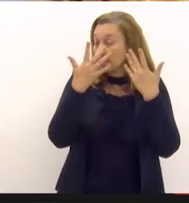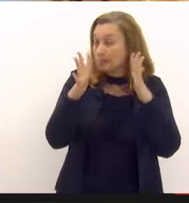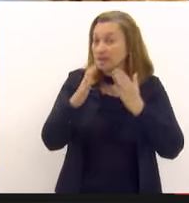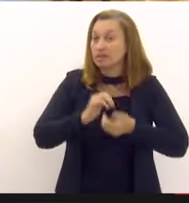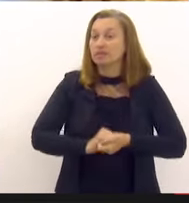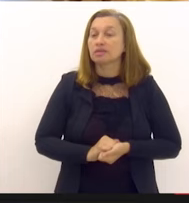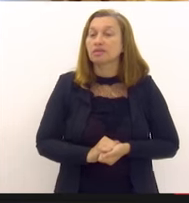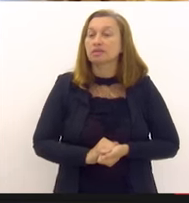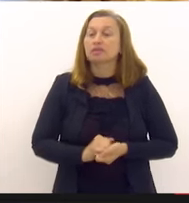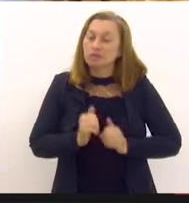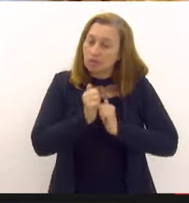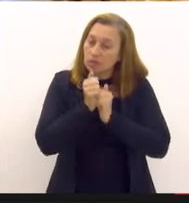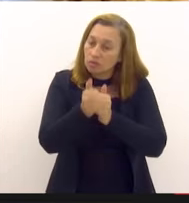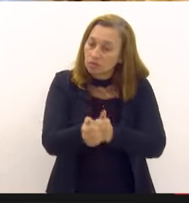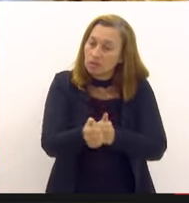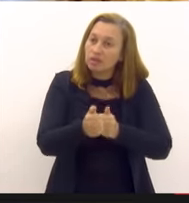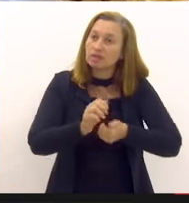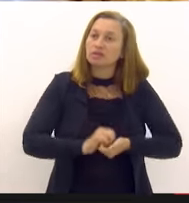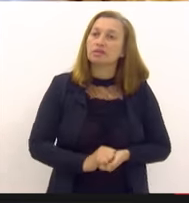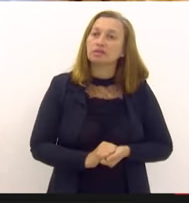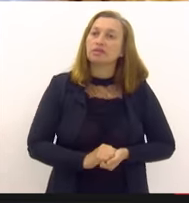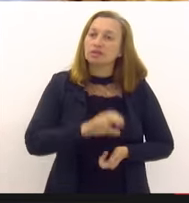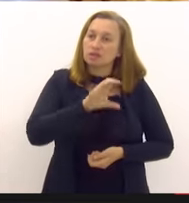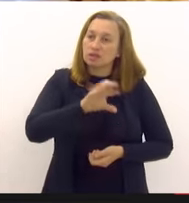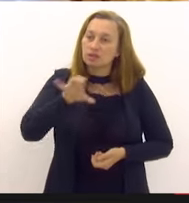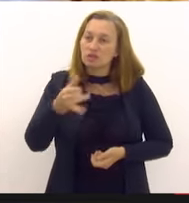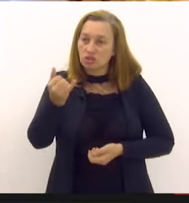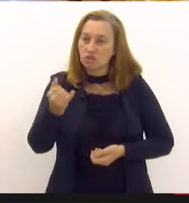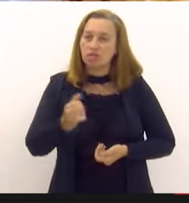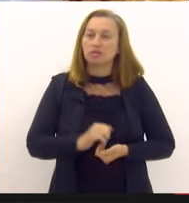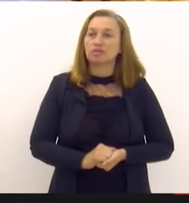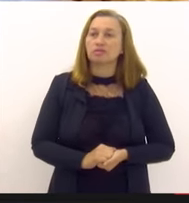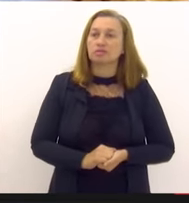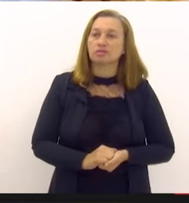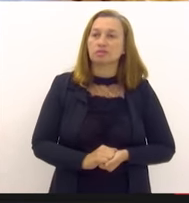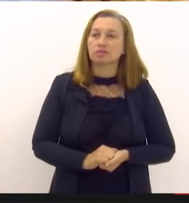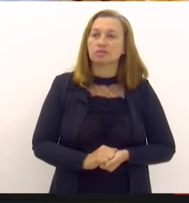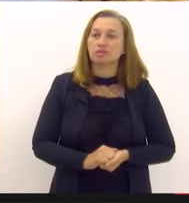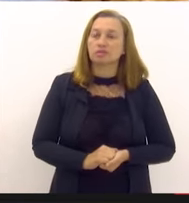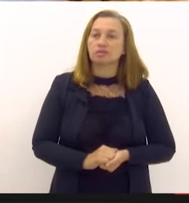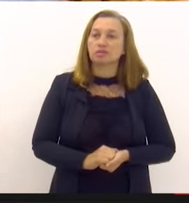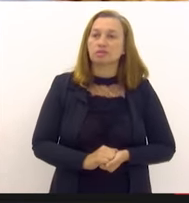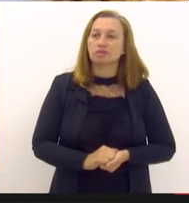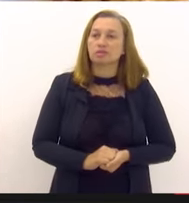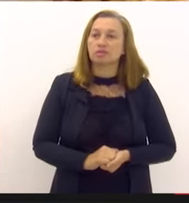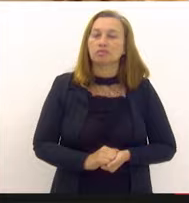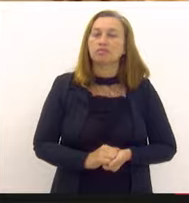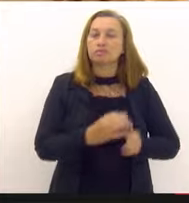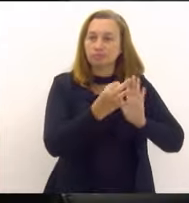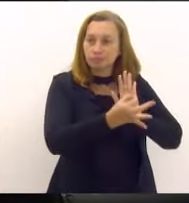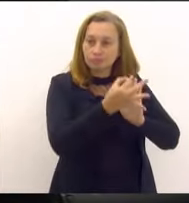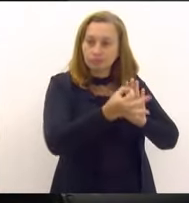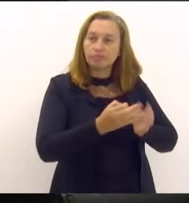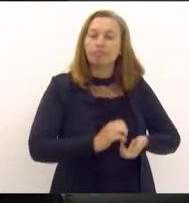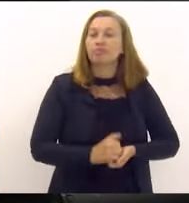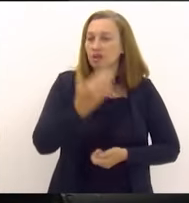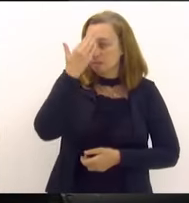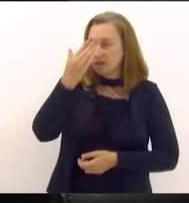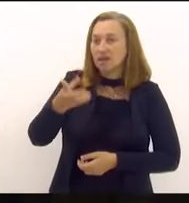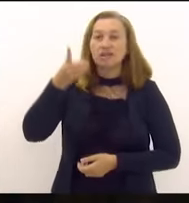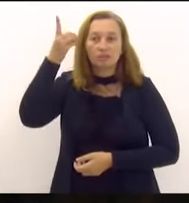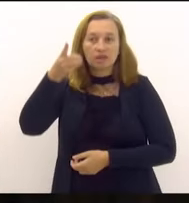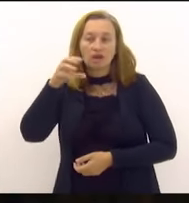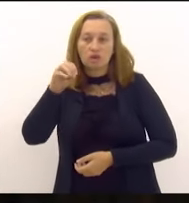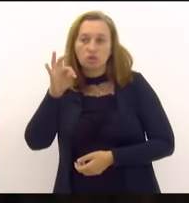e acompanho a CCJ na... no seu pronunciamento. Muito obrigado, deputado